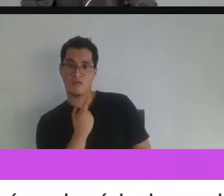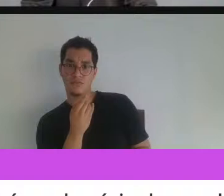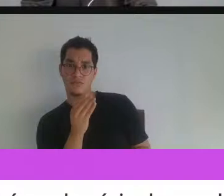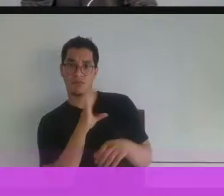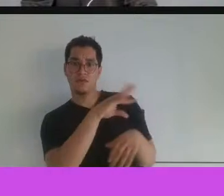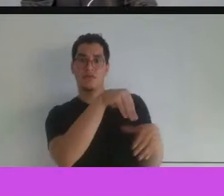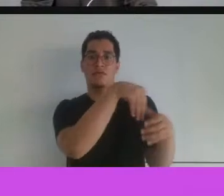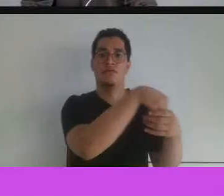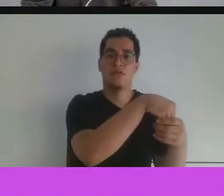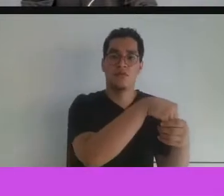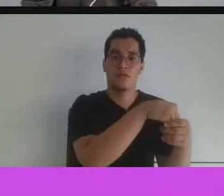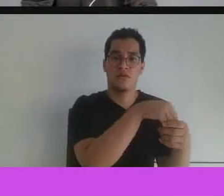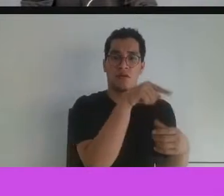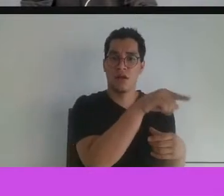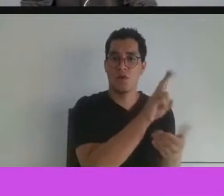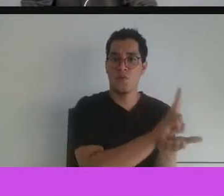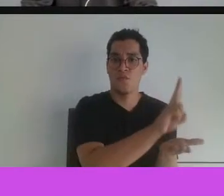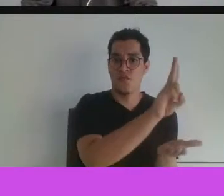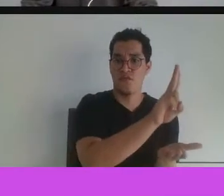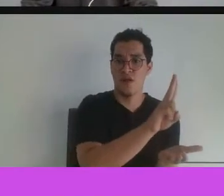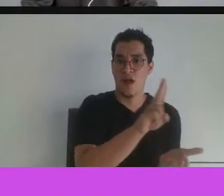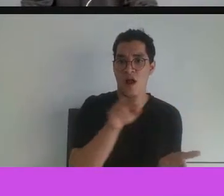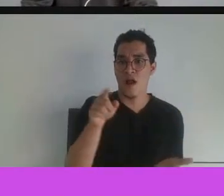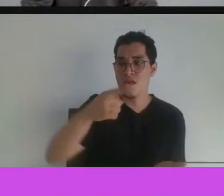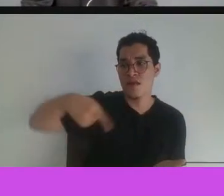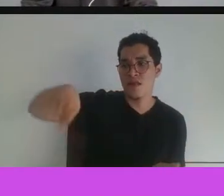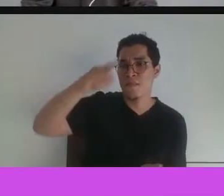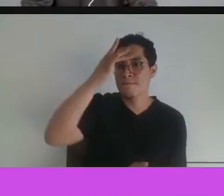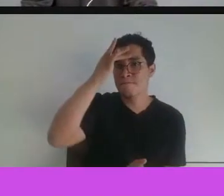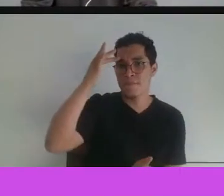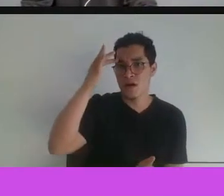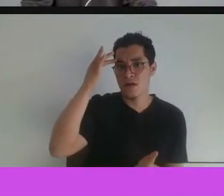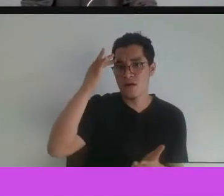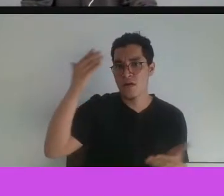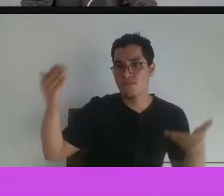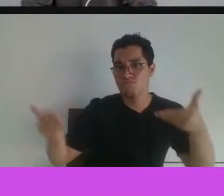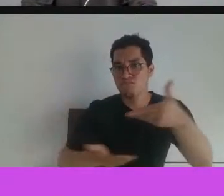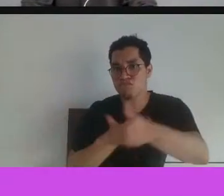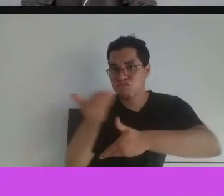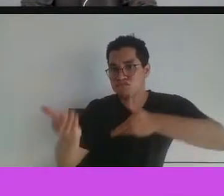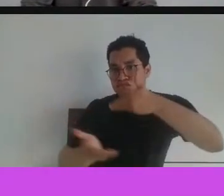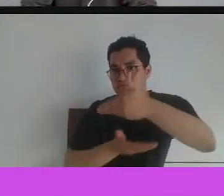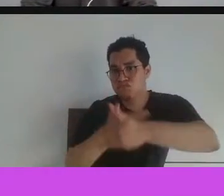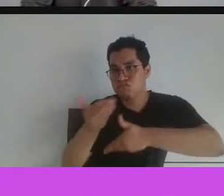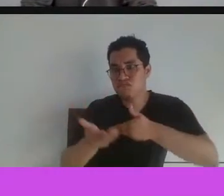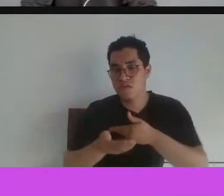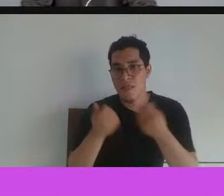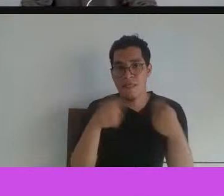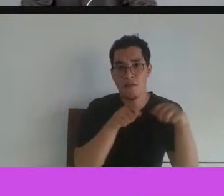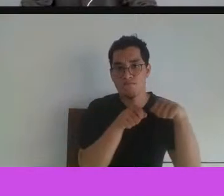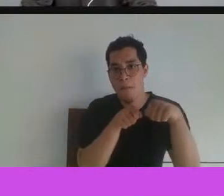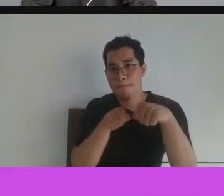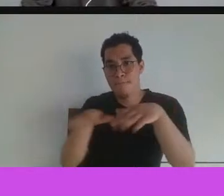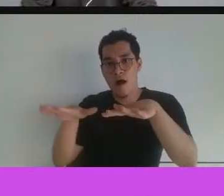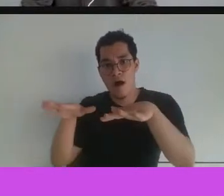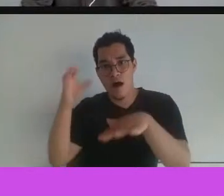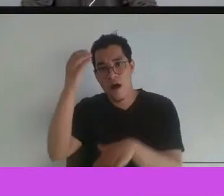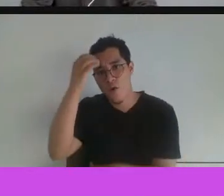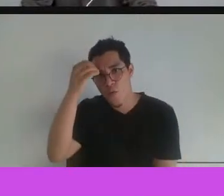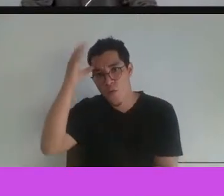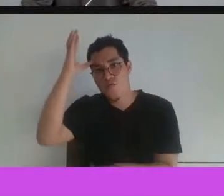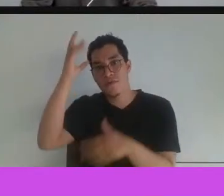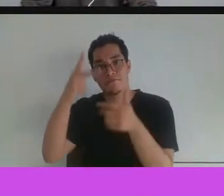a universidade, né, e o público em geral, para que as pessoas saibam o que tem sido feito na universidade, né, o quanto de conhecimento é produzido,